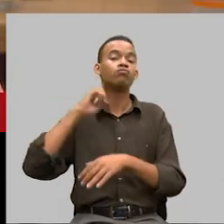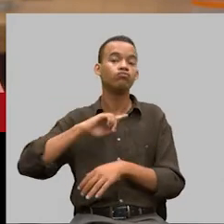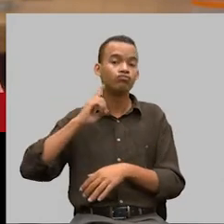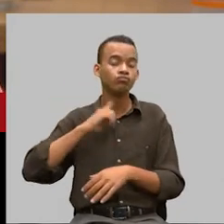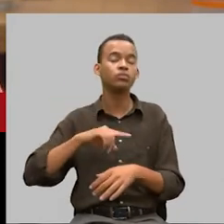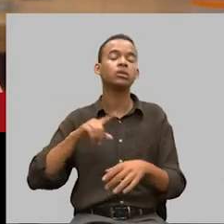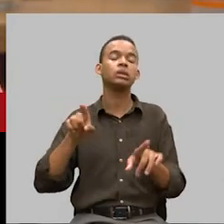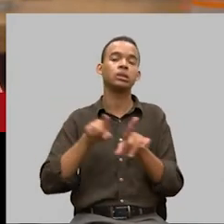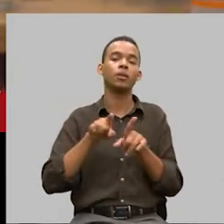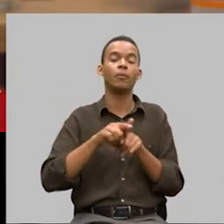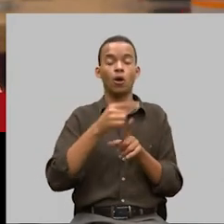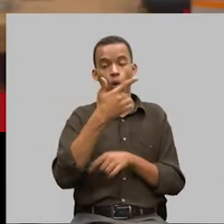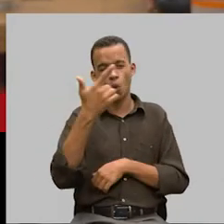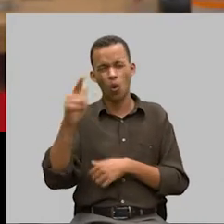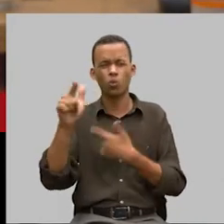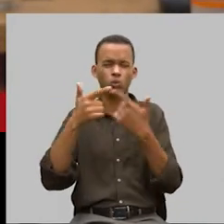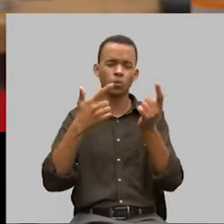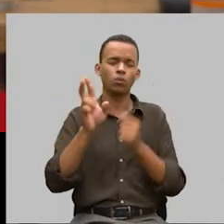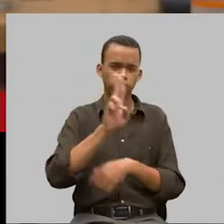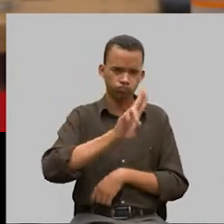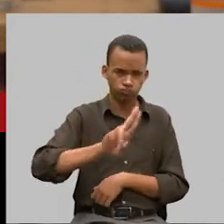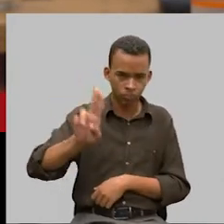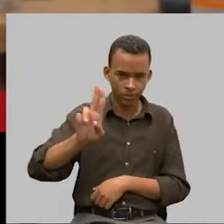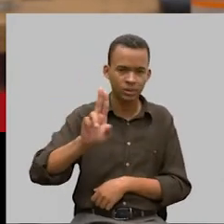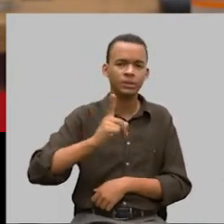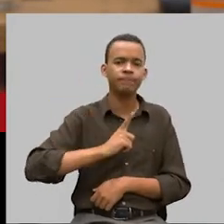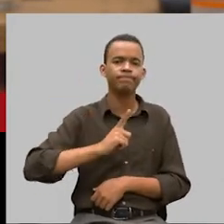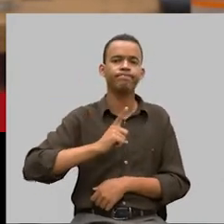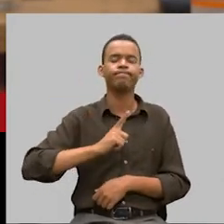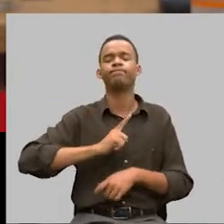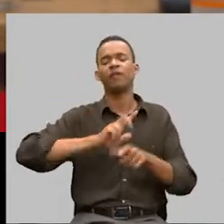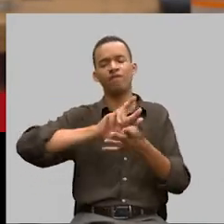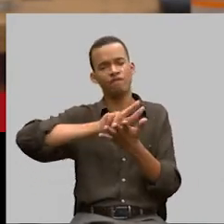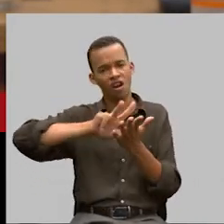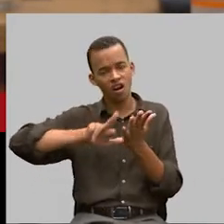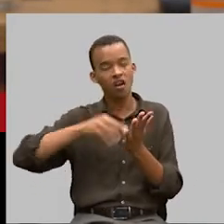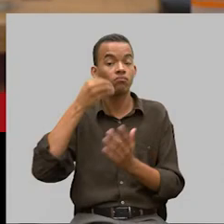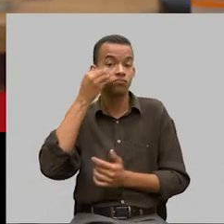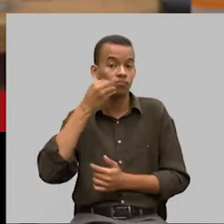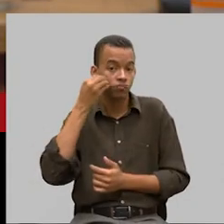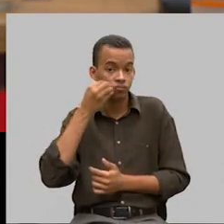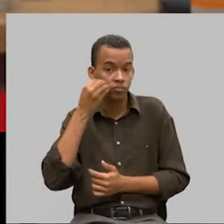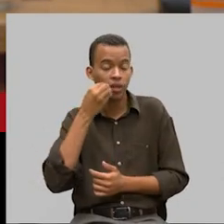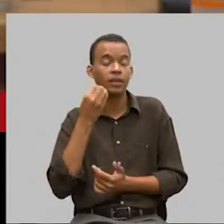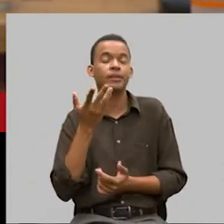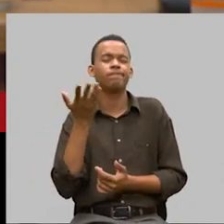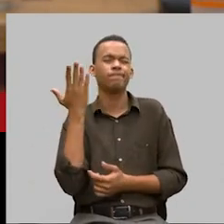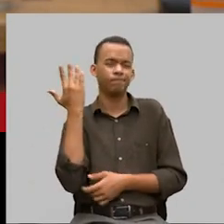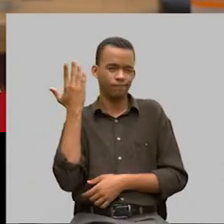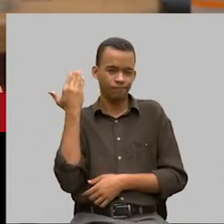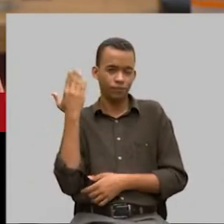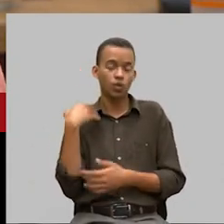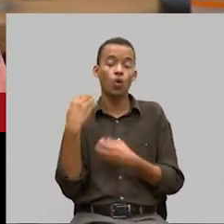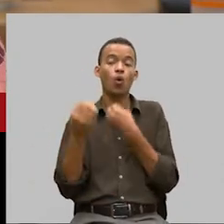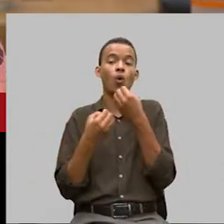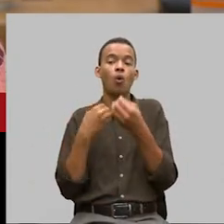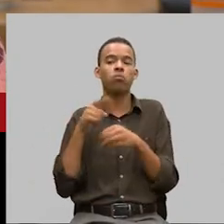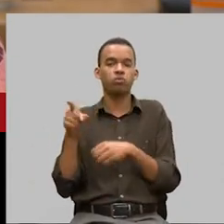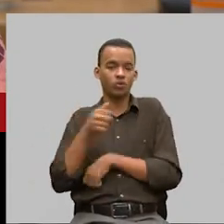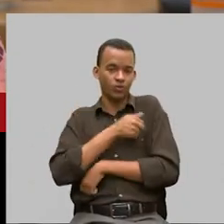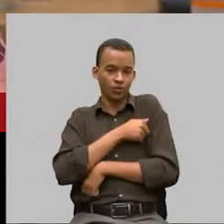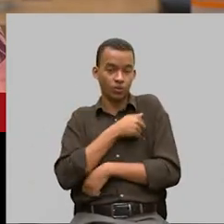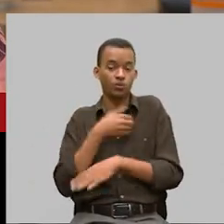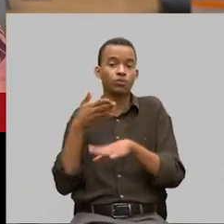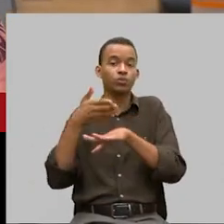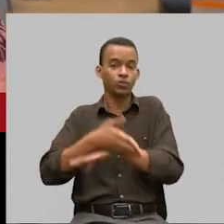T experiências mais antigas de de recepção desses estudantes mas não necessariamente como uma casa como